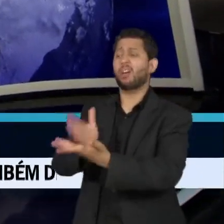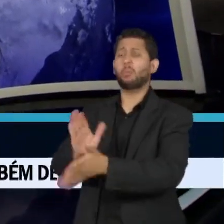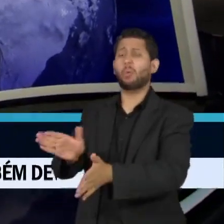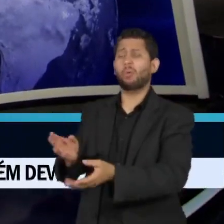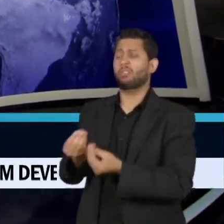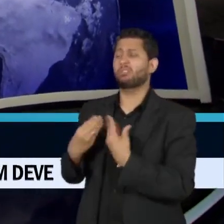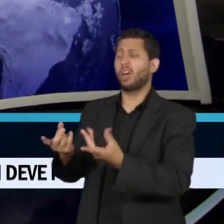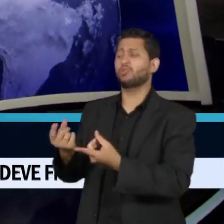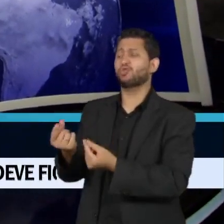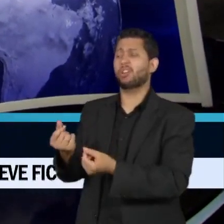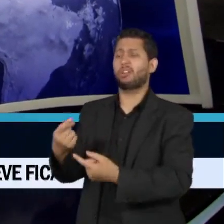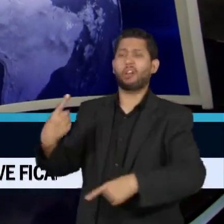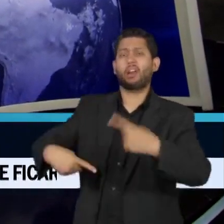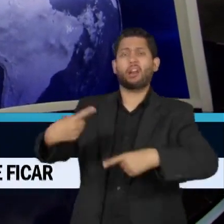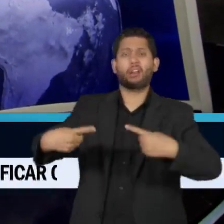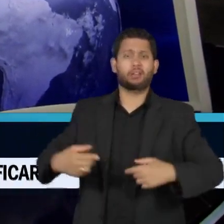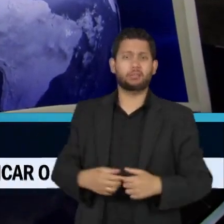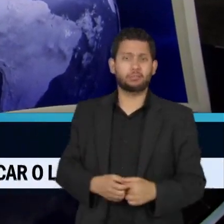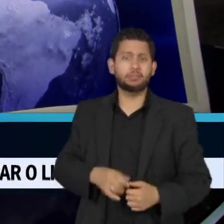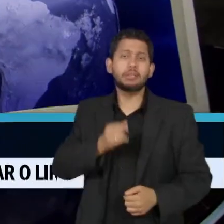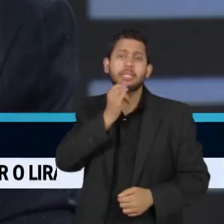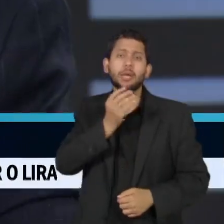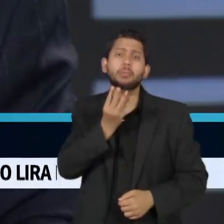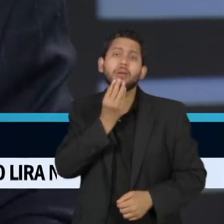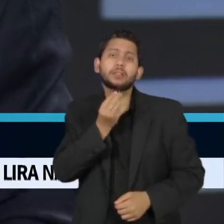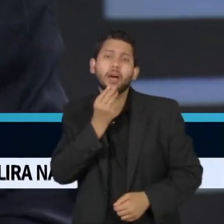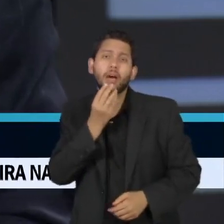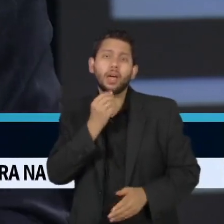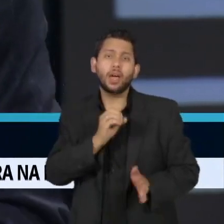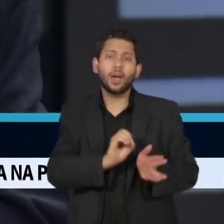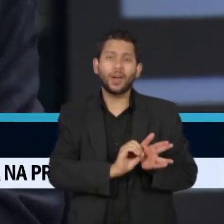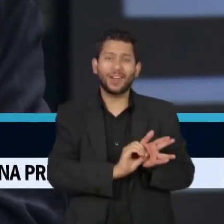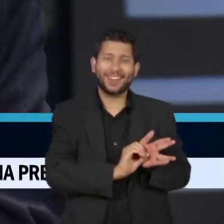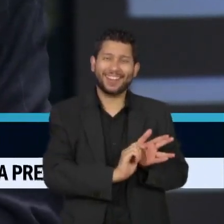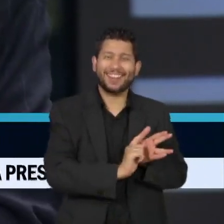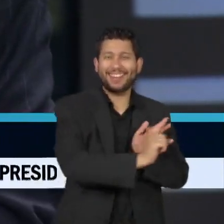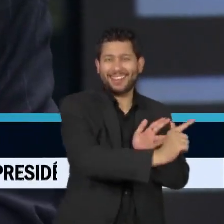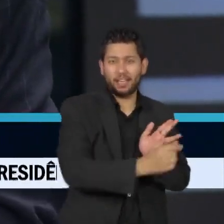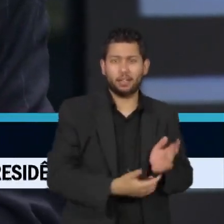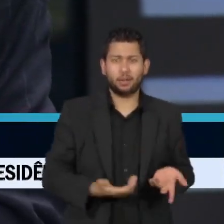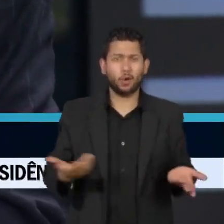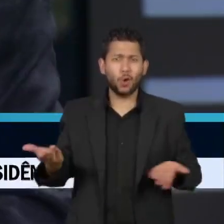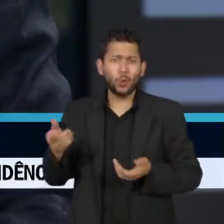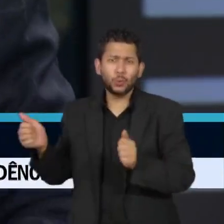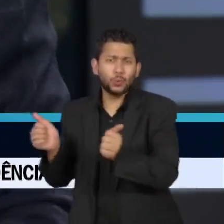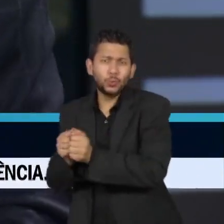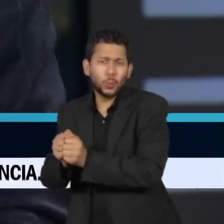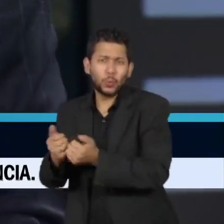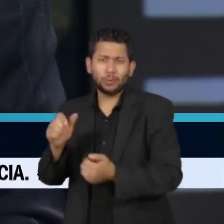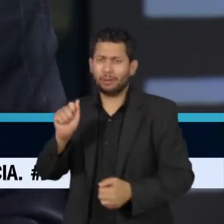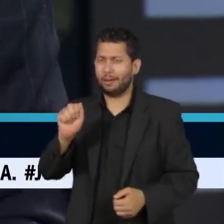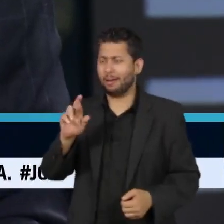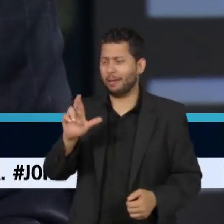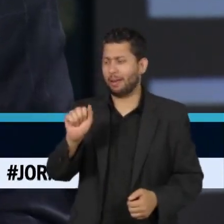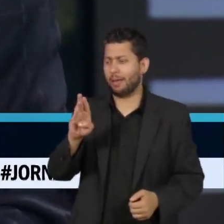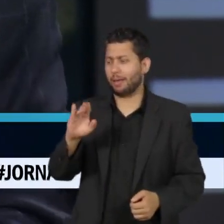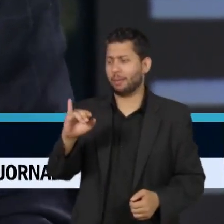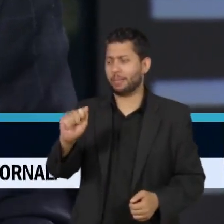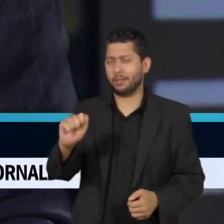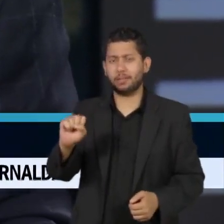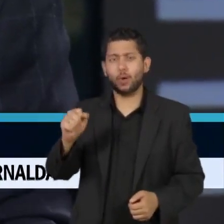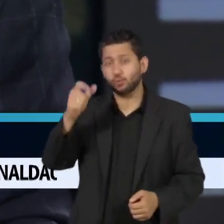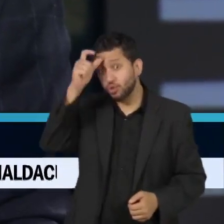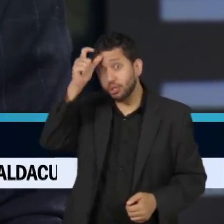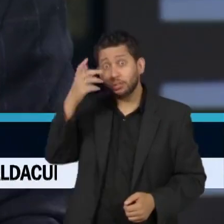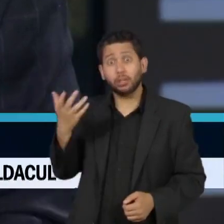Israel tem conseguido acordos, por exemplo, com Emirados Árabes. Israel hoje está muito próximo da Arábia Saudita. Eles só não podem fazer acordo porque seria